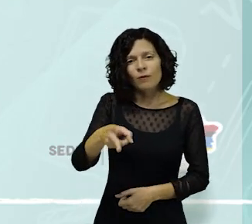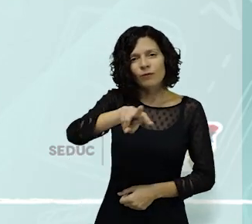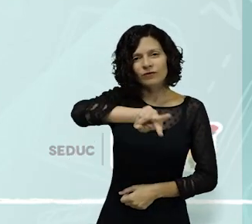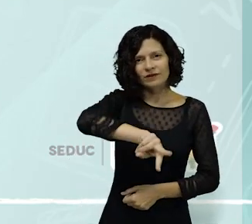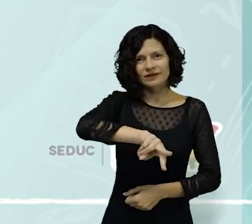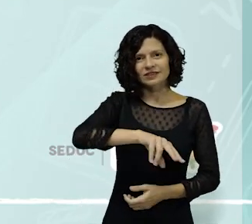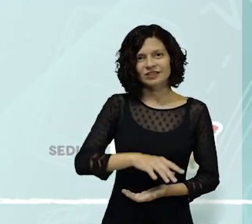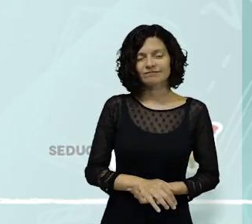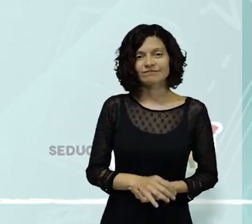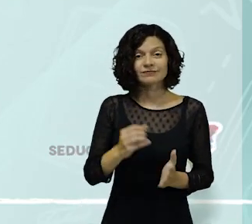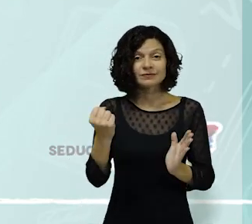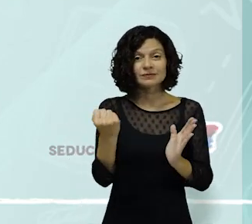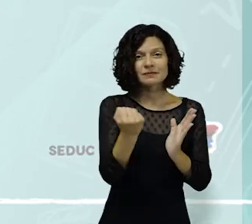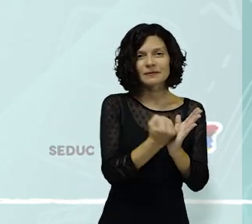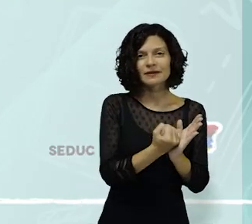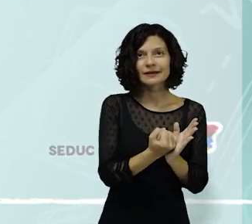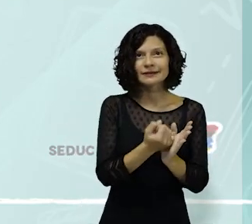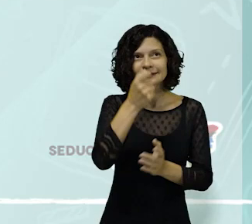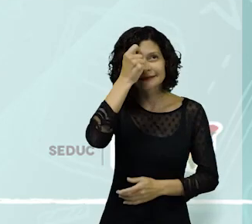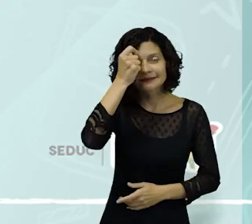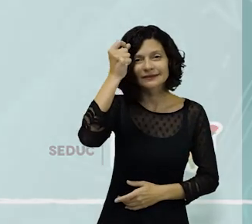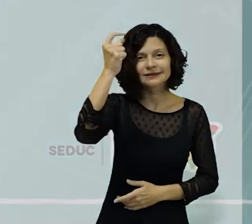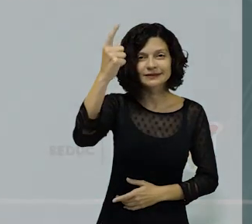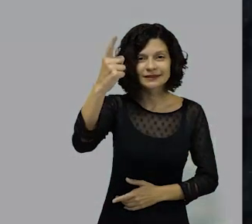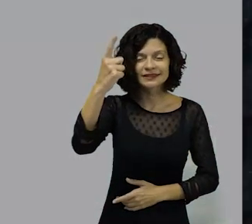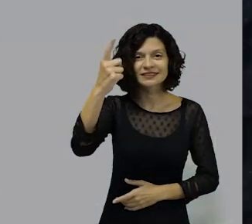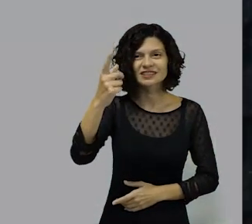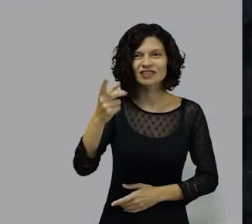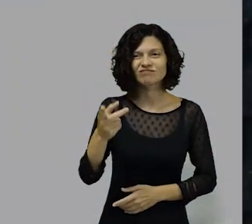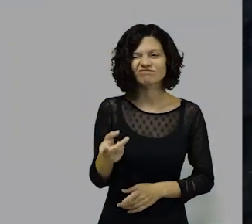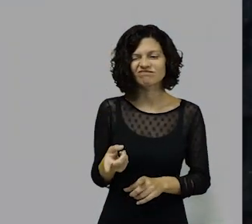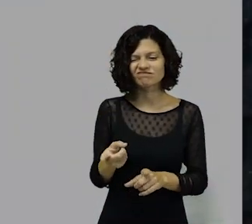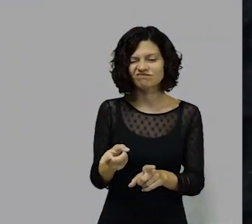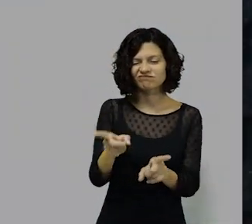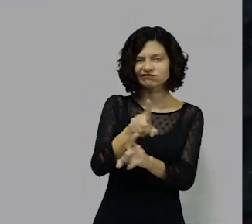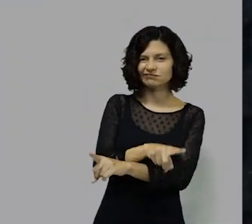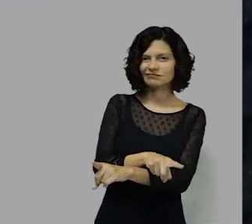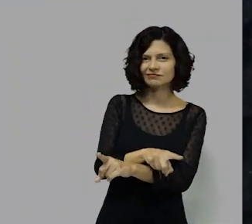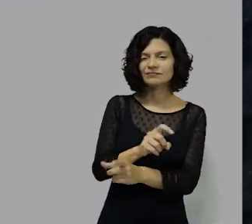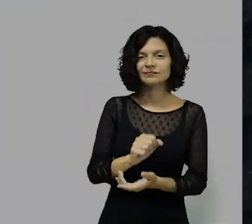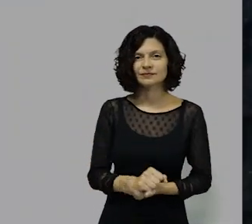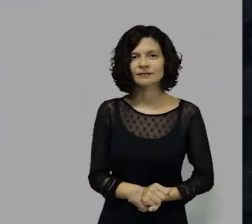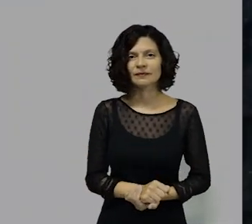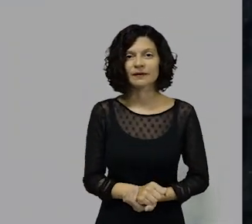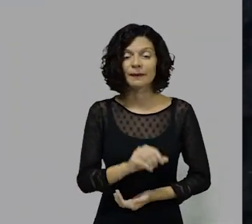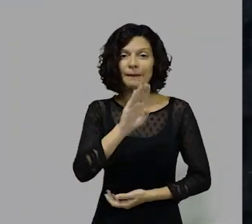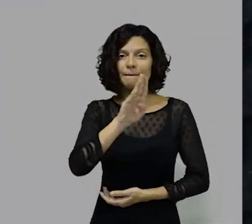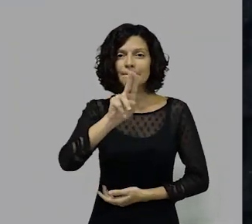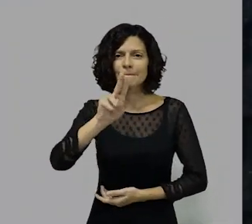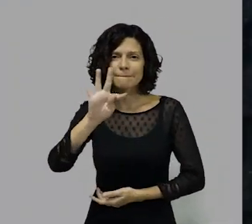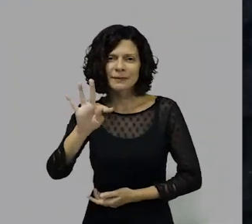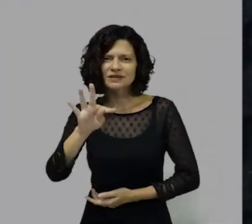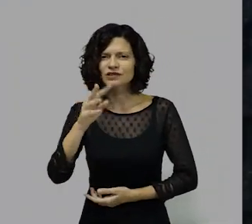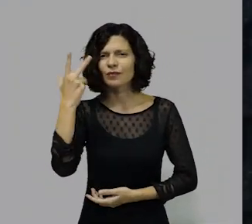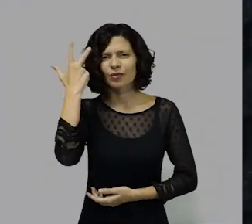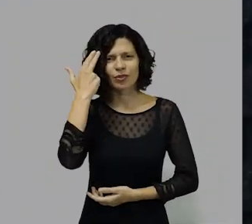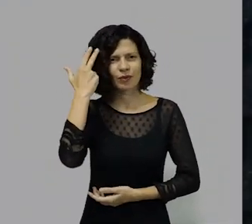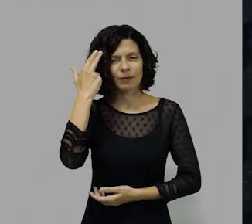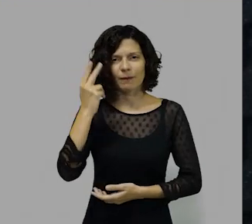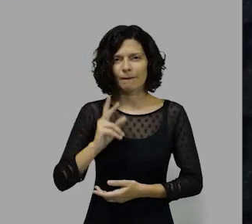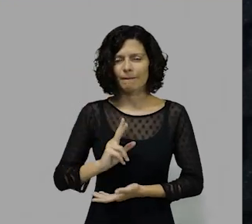de adversidade ou a adversativa. But é o mais comum, significa mas, e aí você